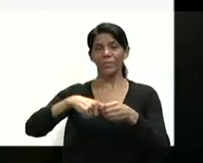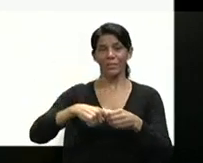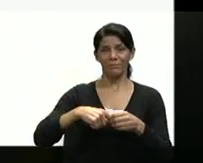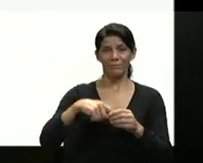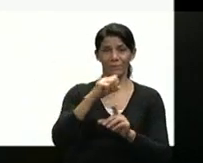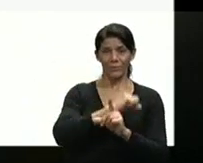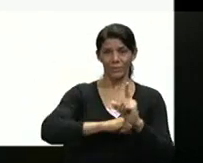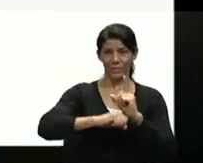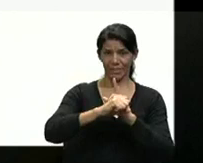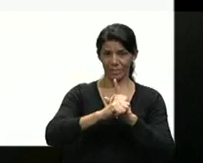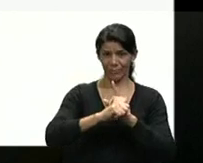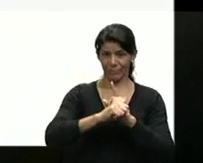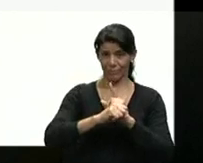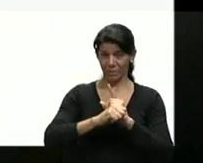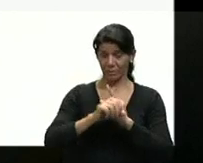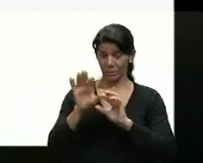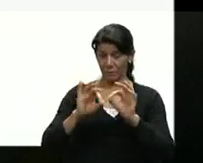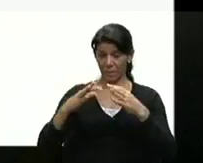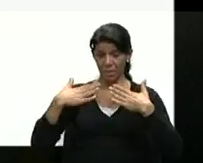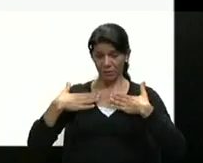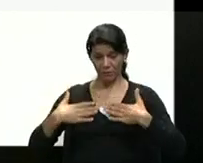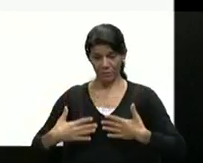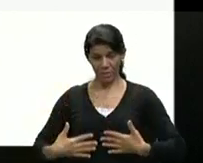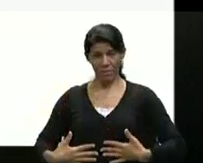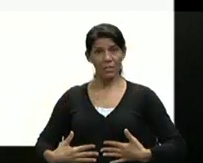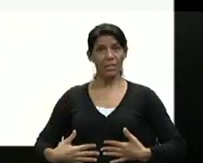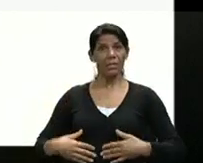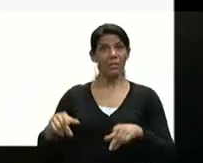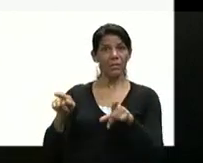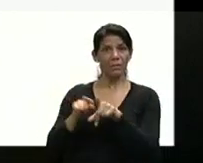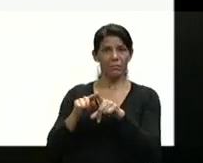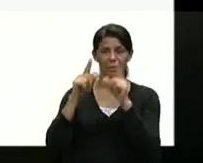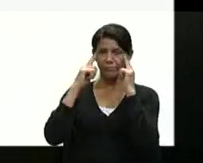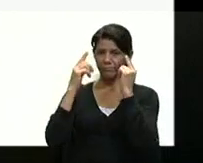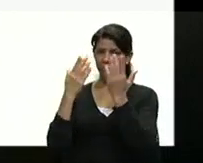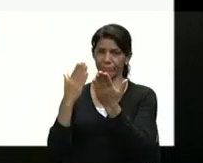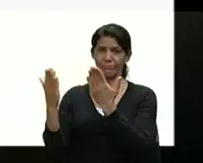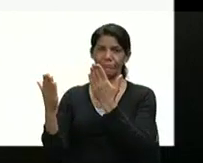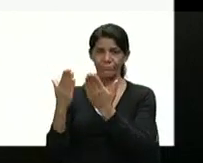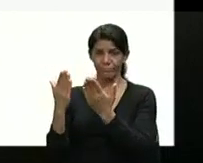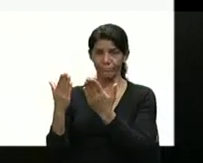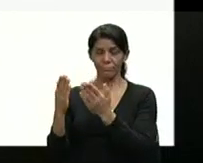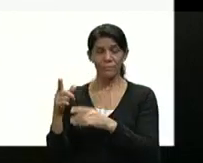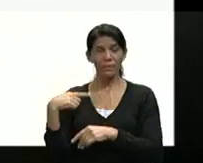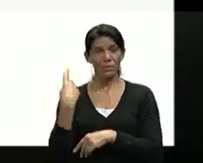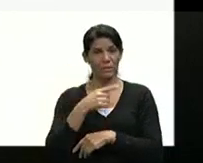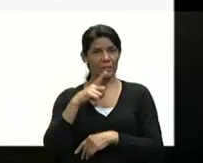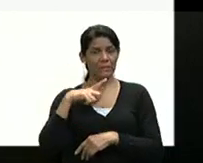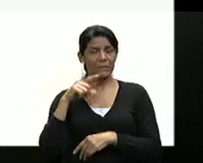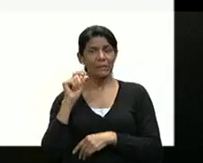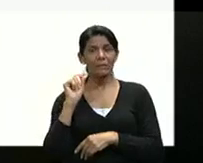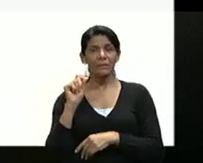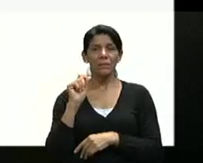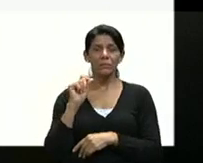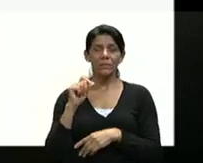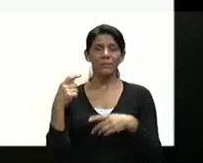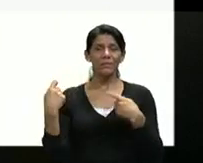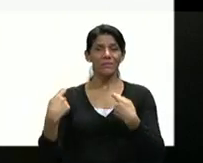física quanto psicologicamente. Então, nós temos aqui